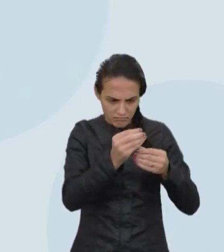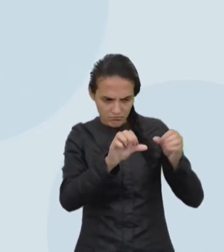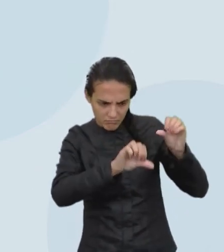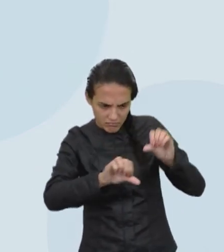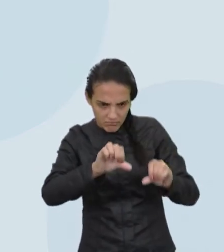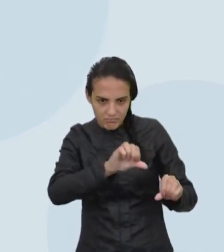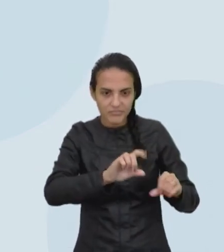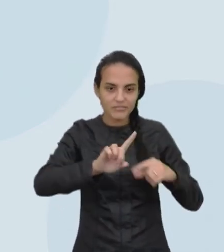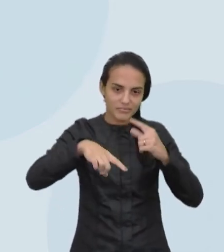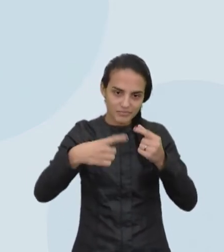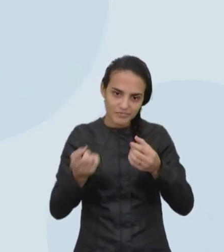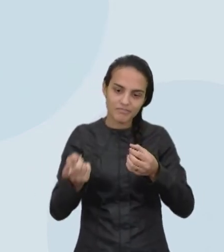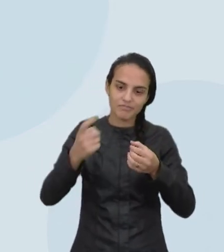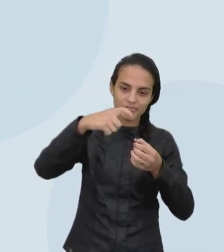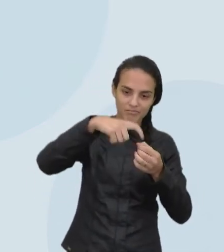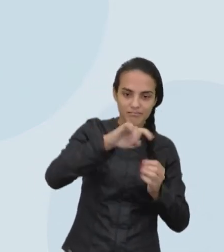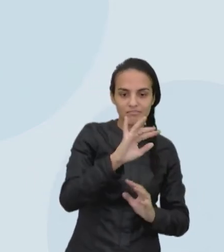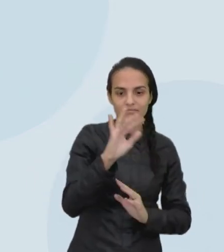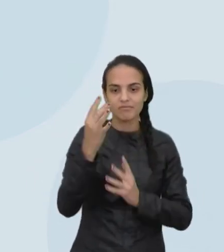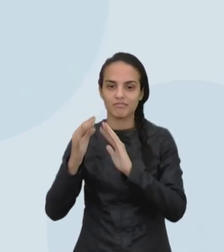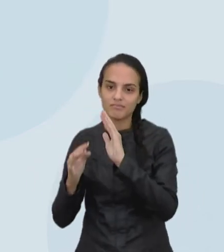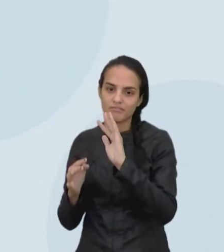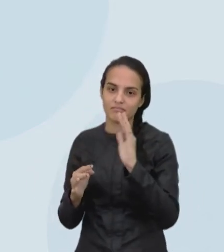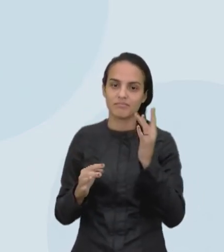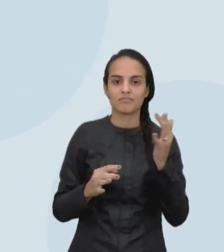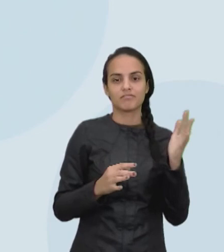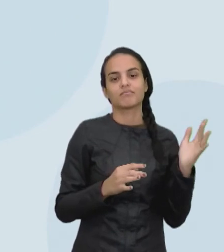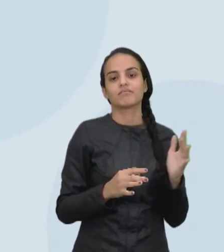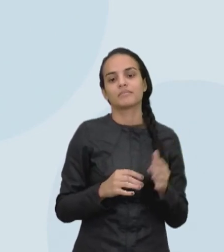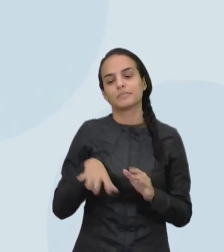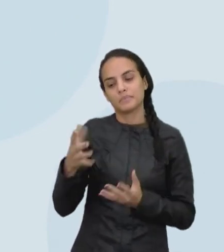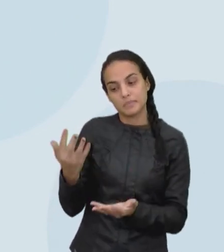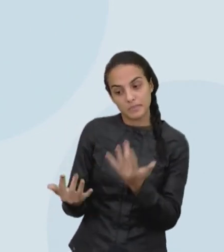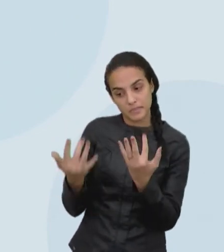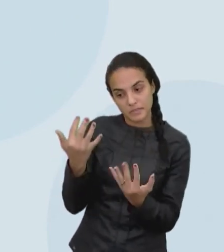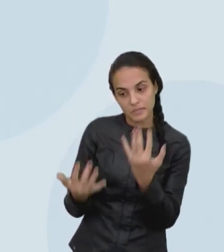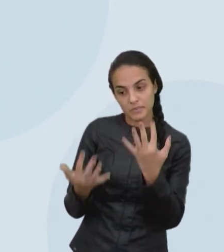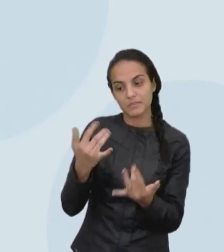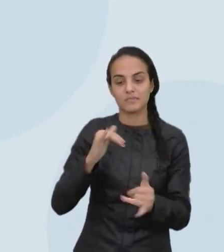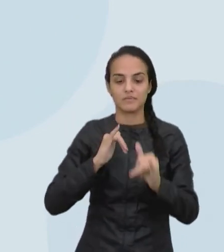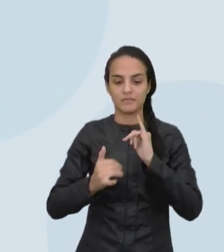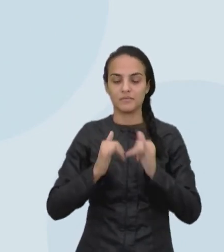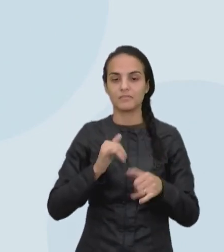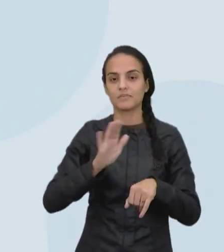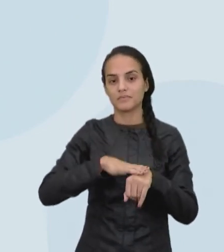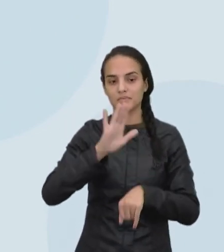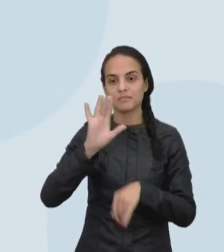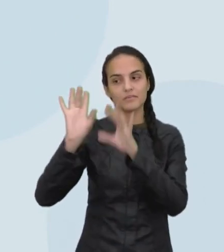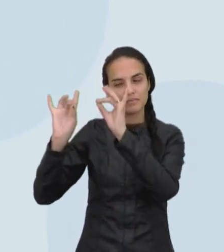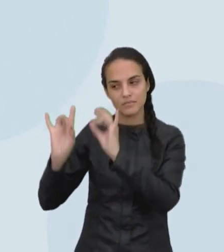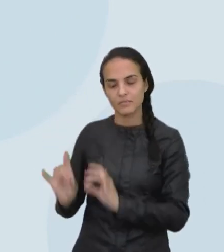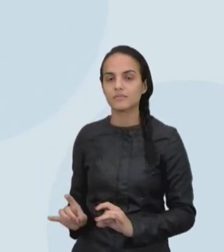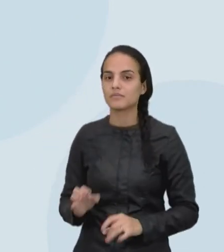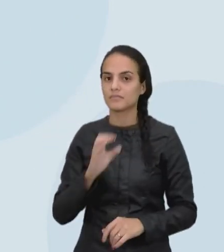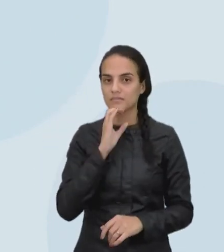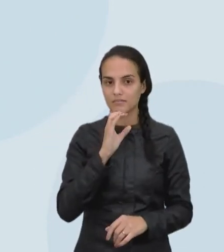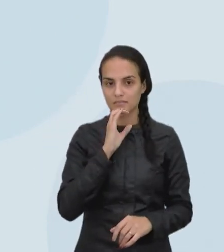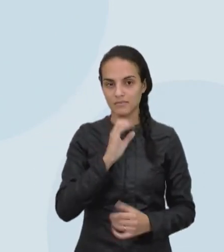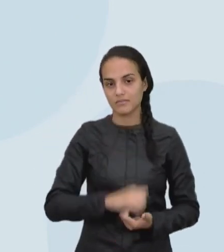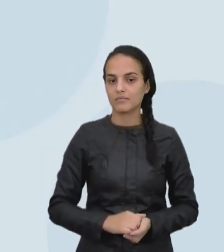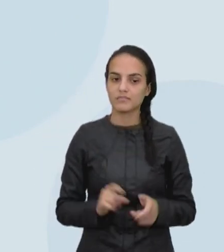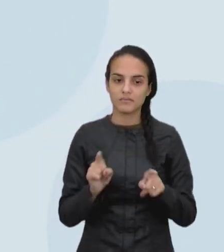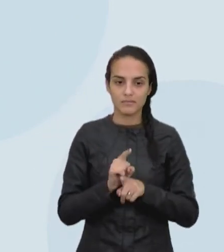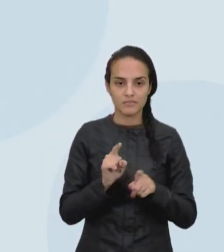e devolve de novo para a natureza gás carbônico, energia mais especificamente na forma de calor, mas tem